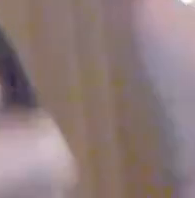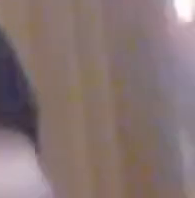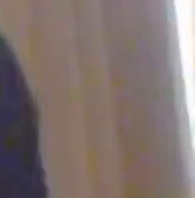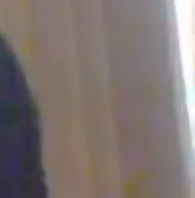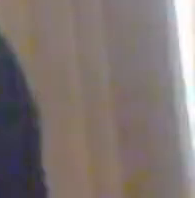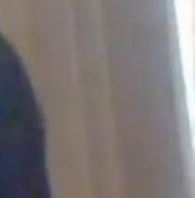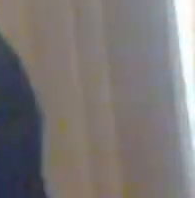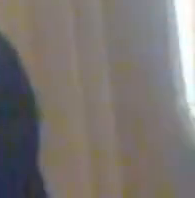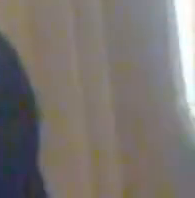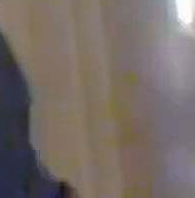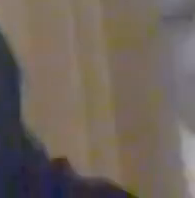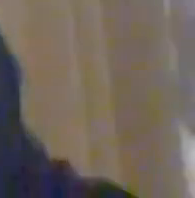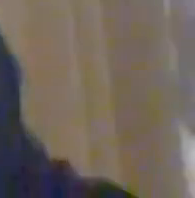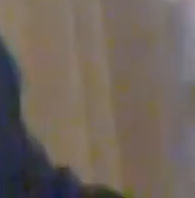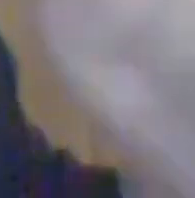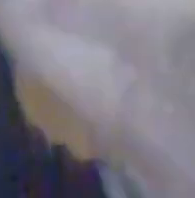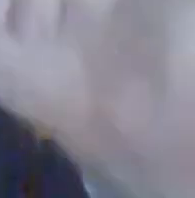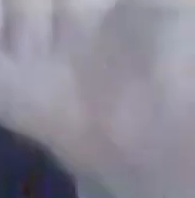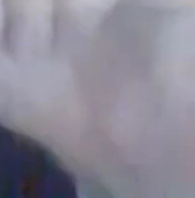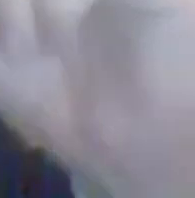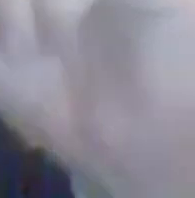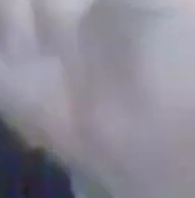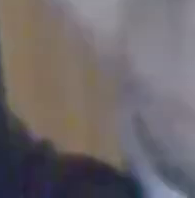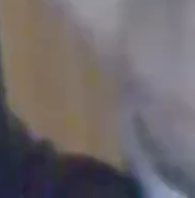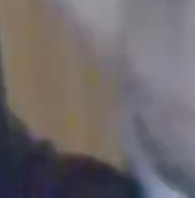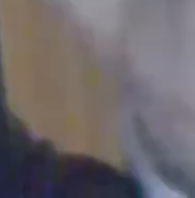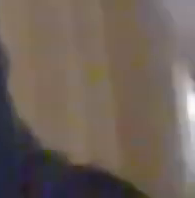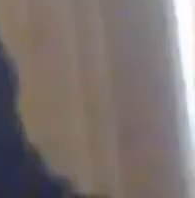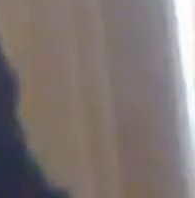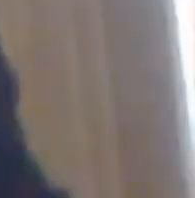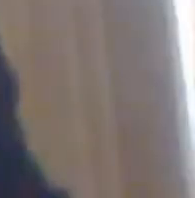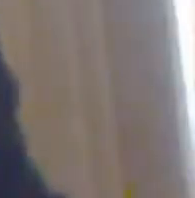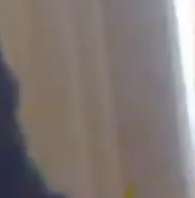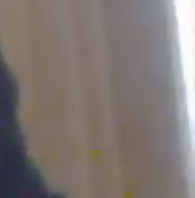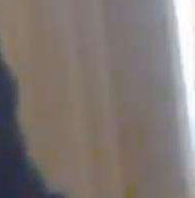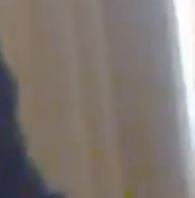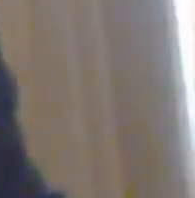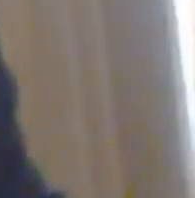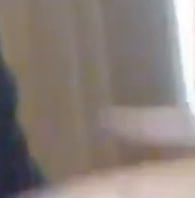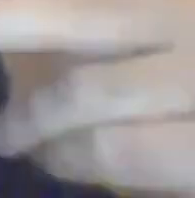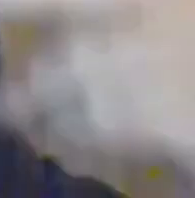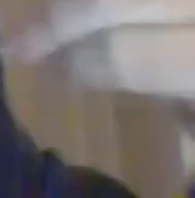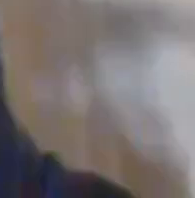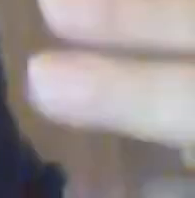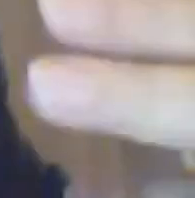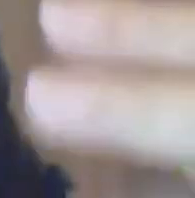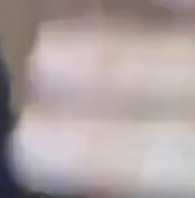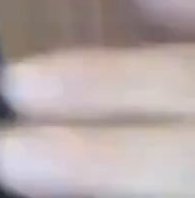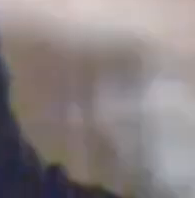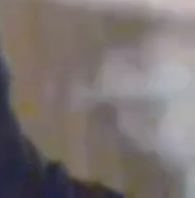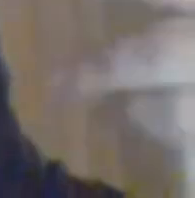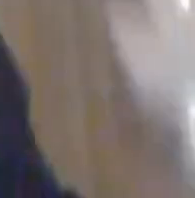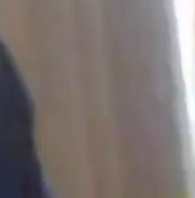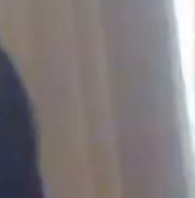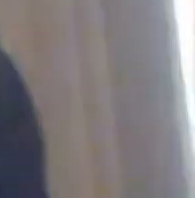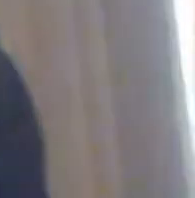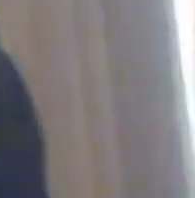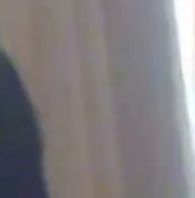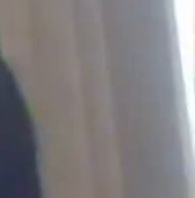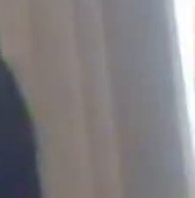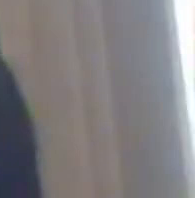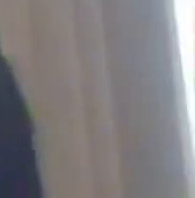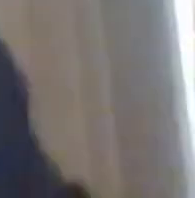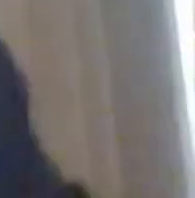muito controle do Ministério Público no aspecto finalístico desses contratos, na sua adequação ao princípio da função social